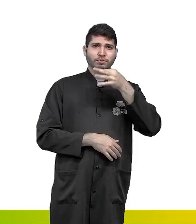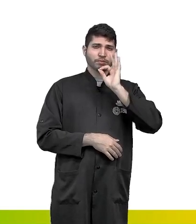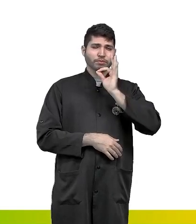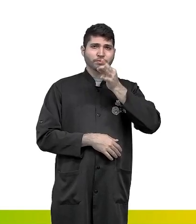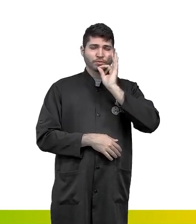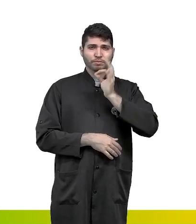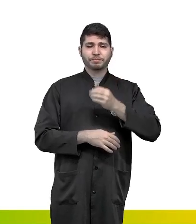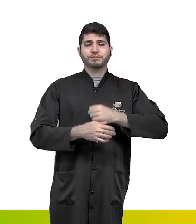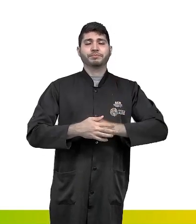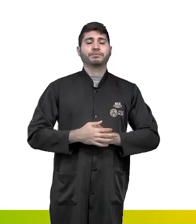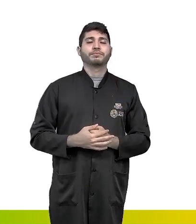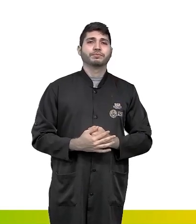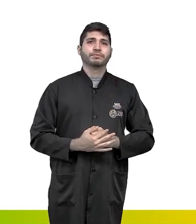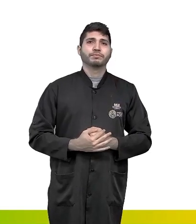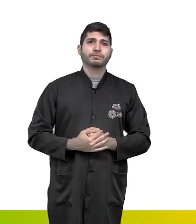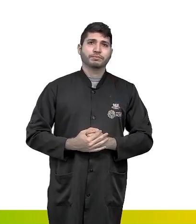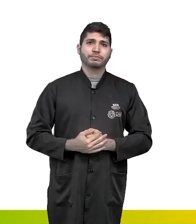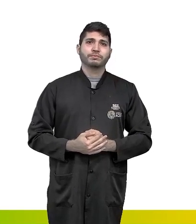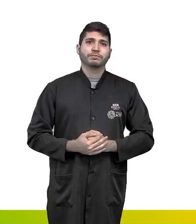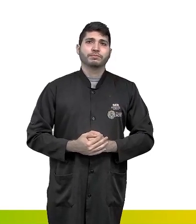nosso país.